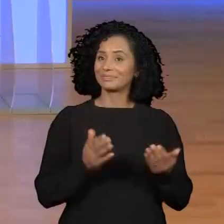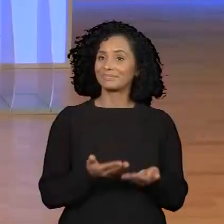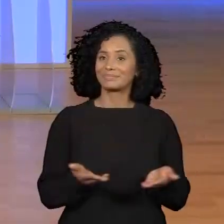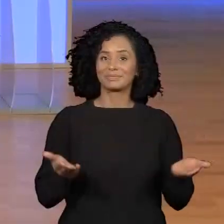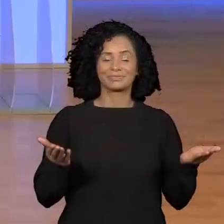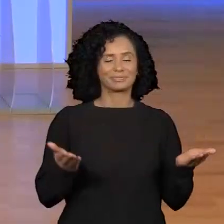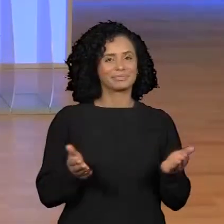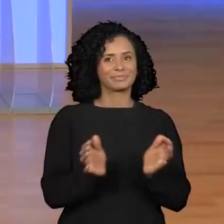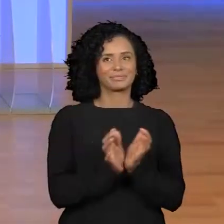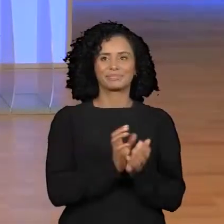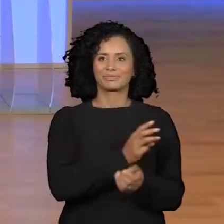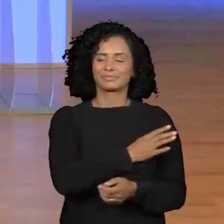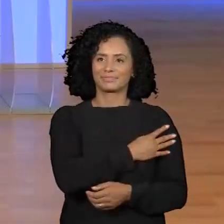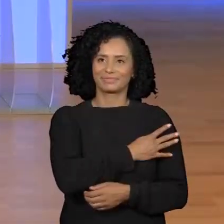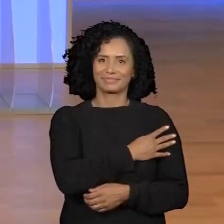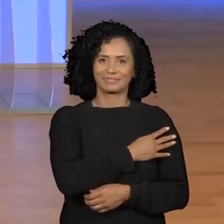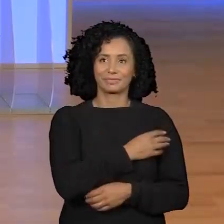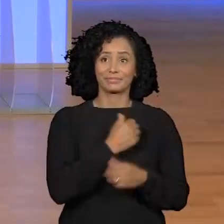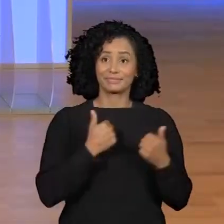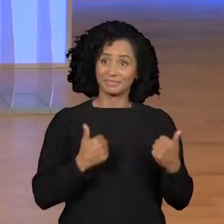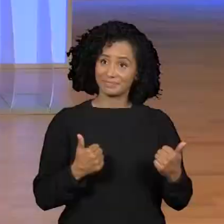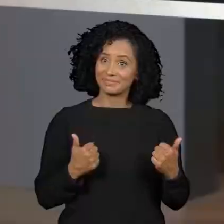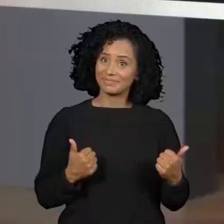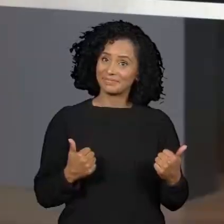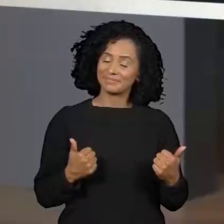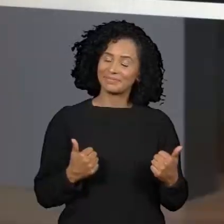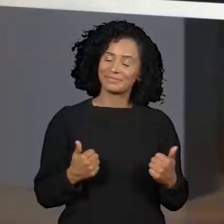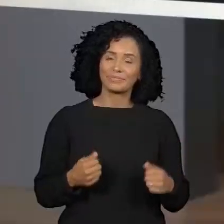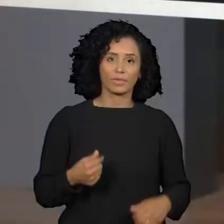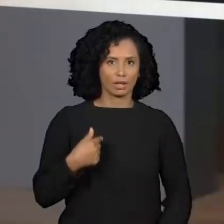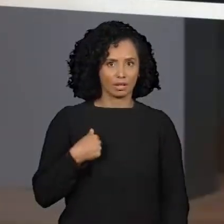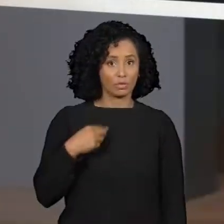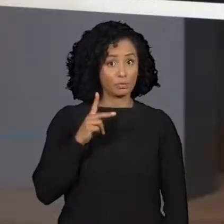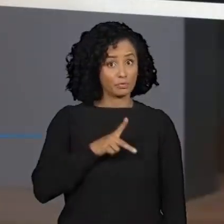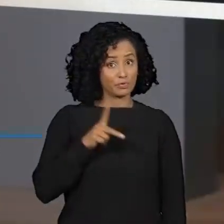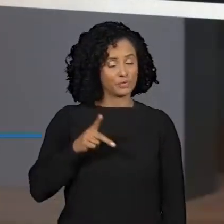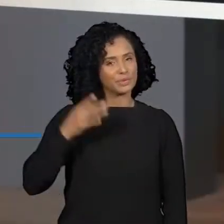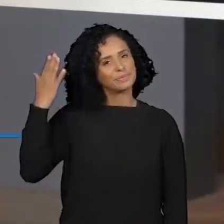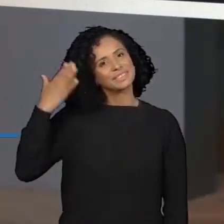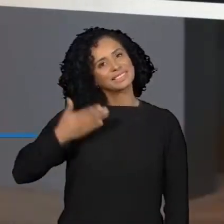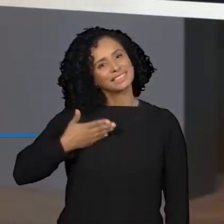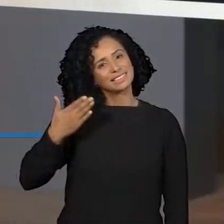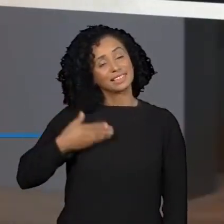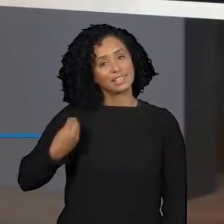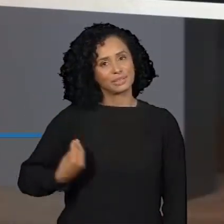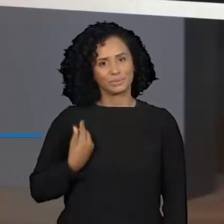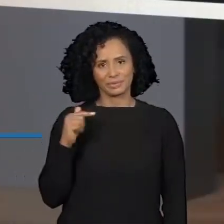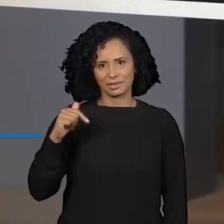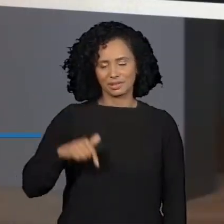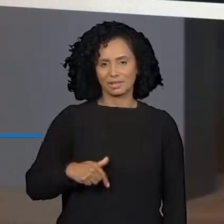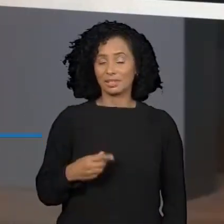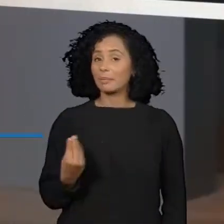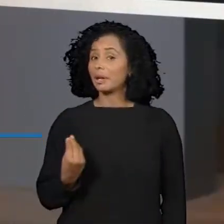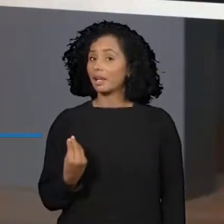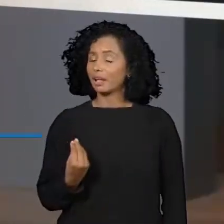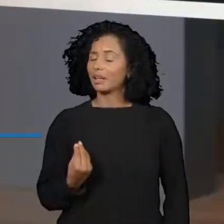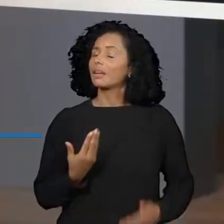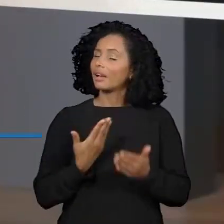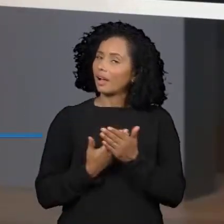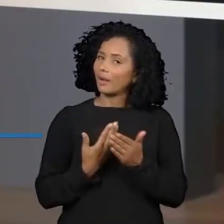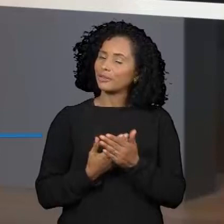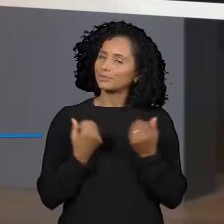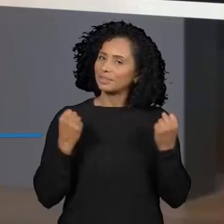Olá, turminha do quarto ano, tudo bem com vocês? Eu sou a professora Franciele, estamos aqui para mais uma aula